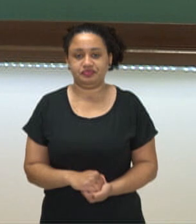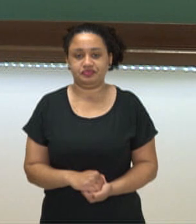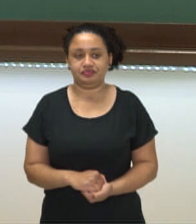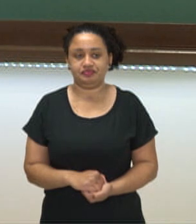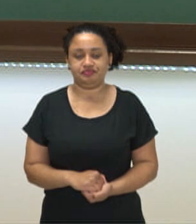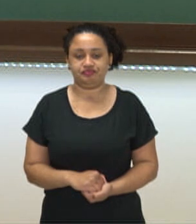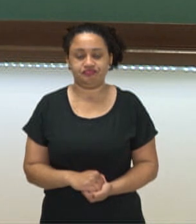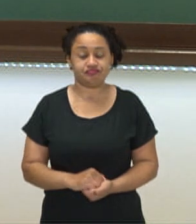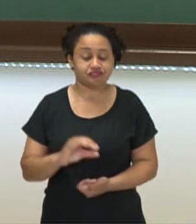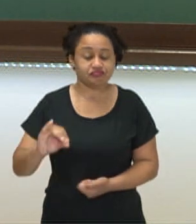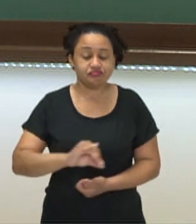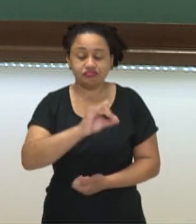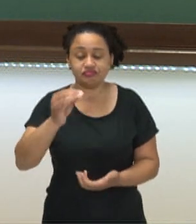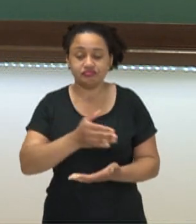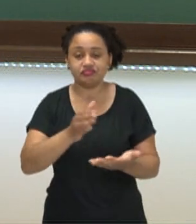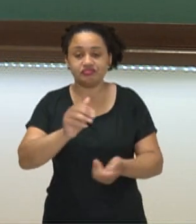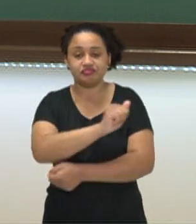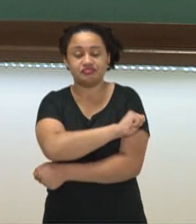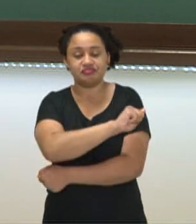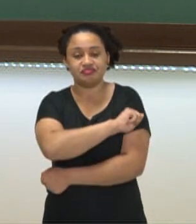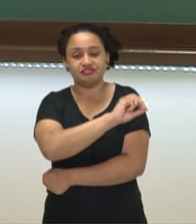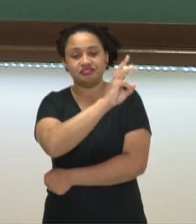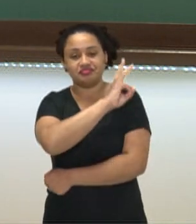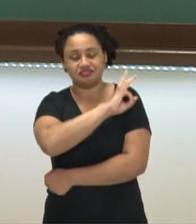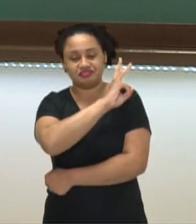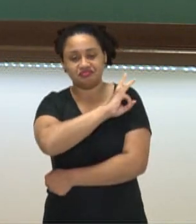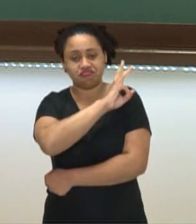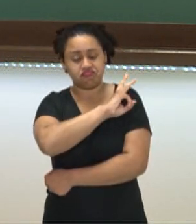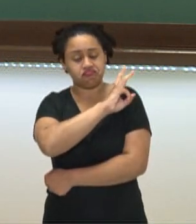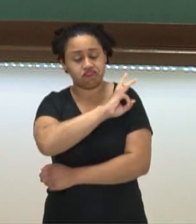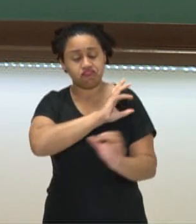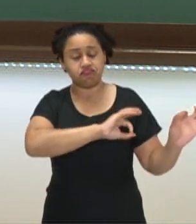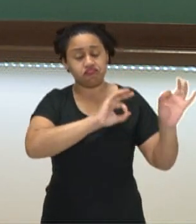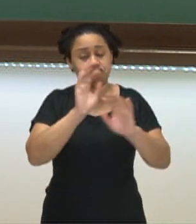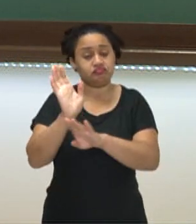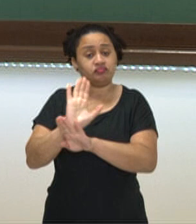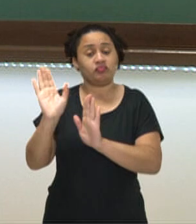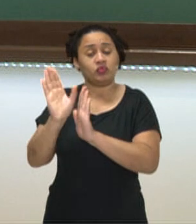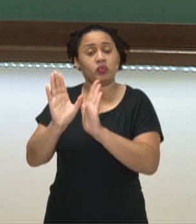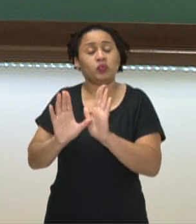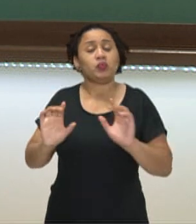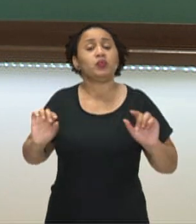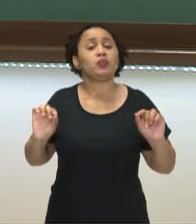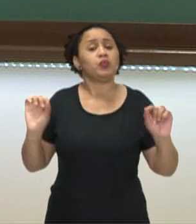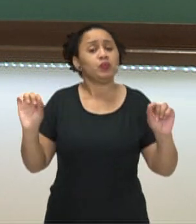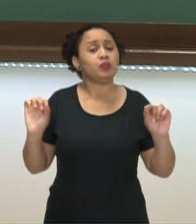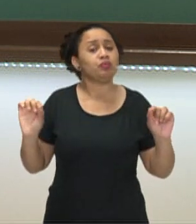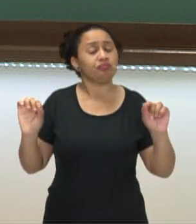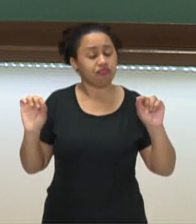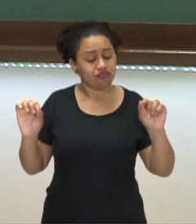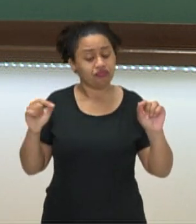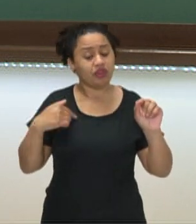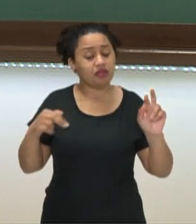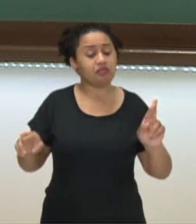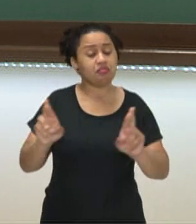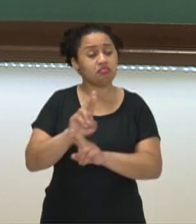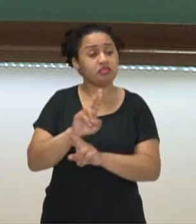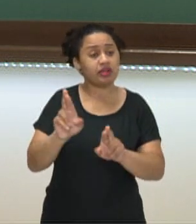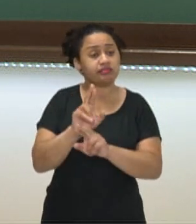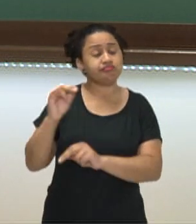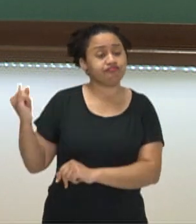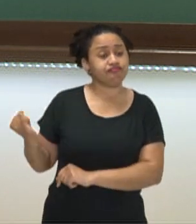Olá, estudantes da terceira série do ensino médio. Nesse vídeo vamos conversar sobre uma relação